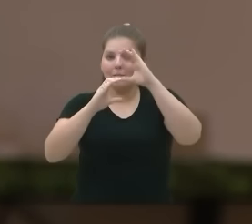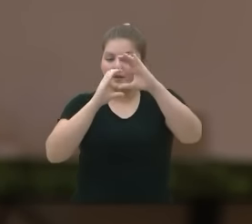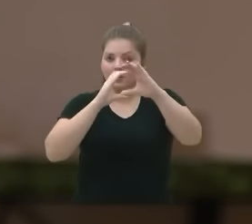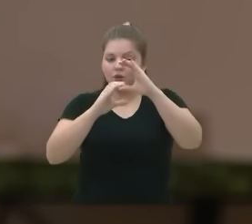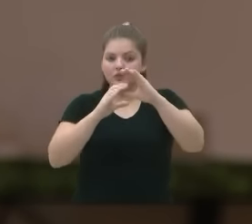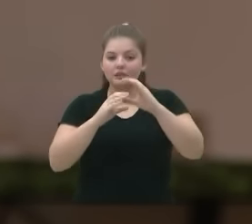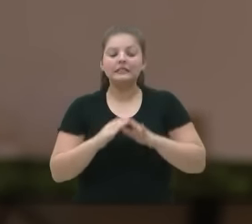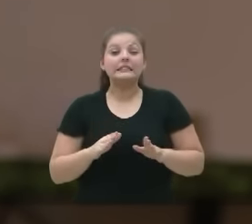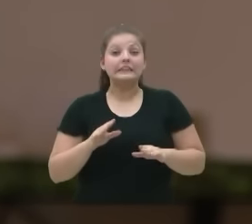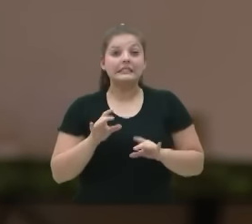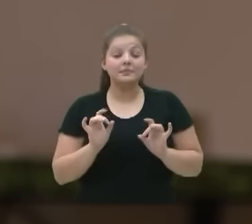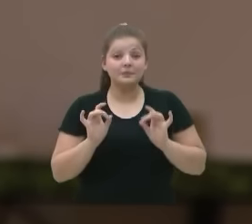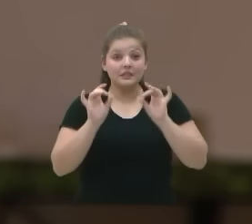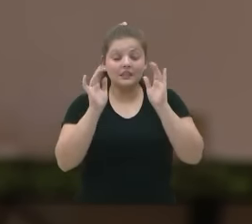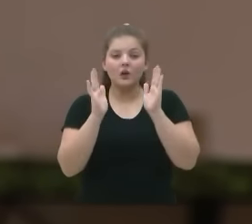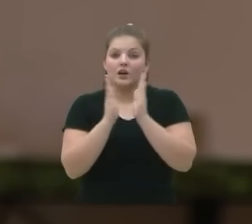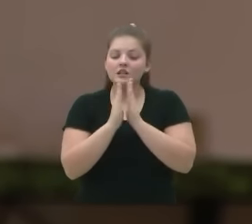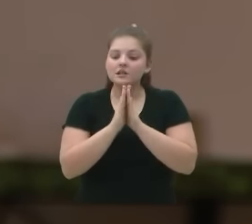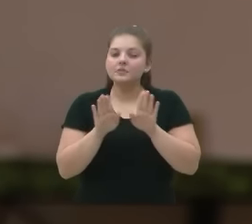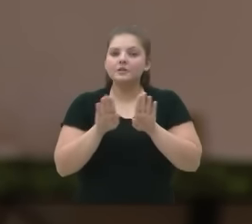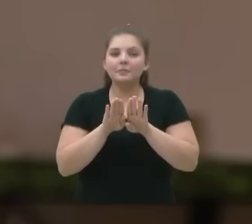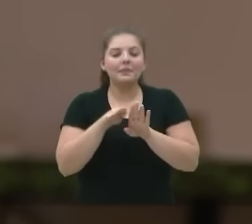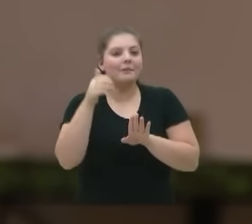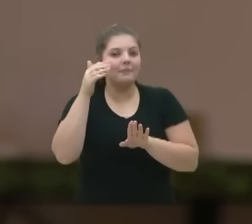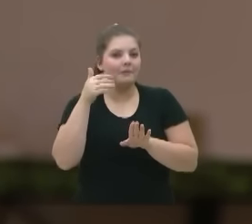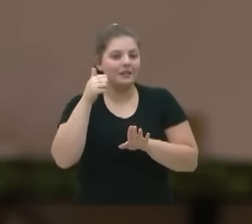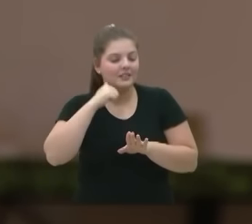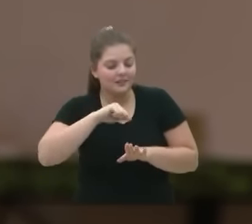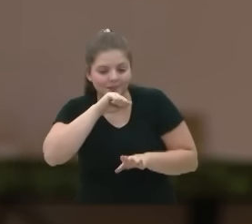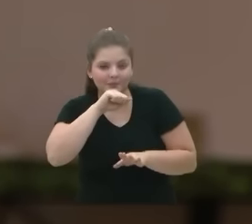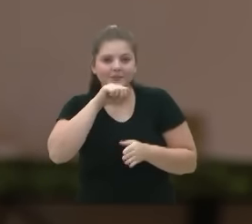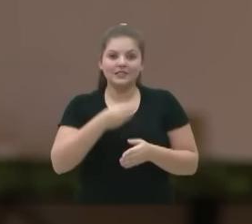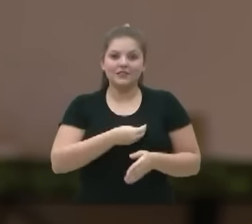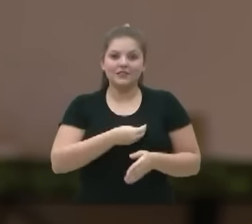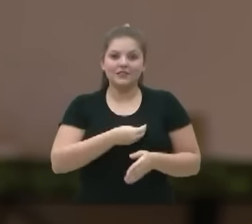mães vivas e falecidas. Por isso, com alegria, cantemos.